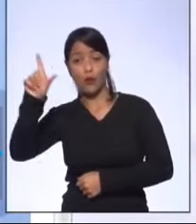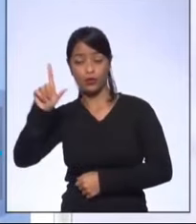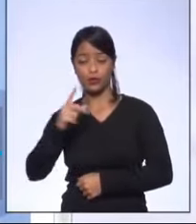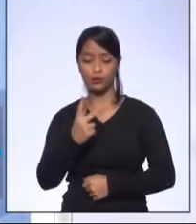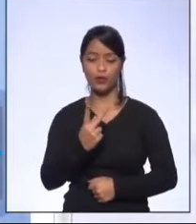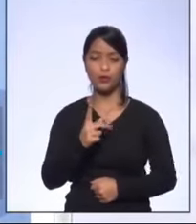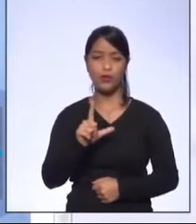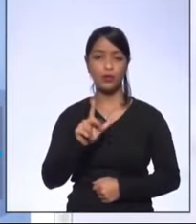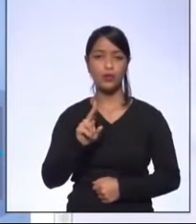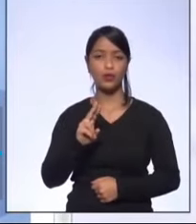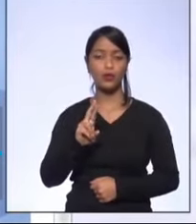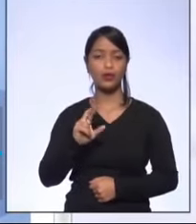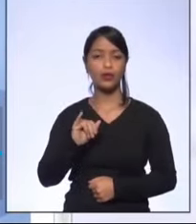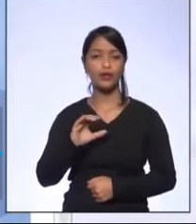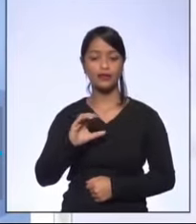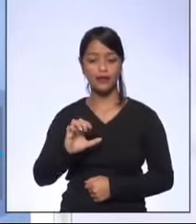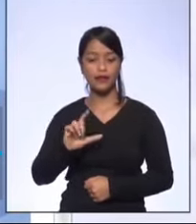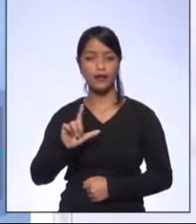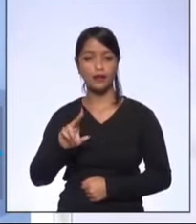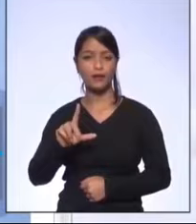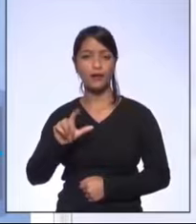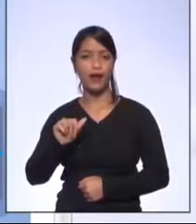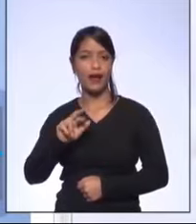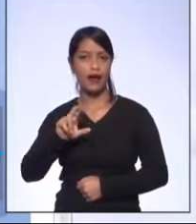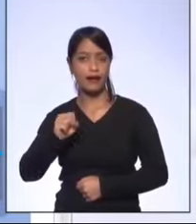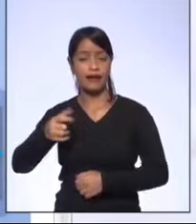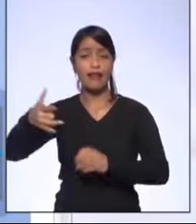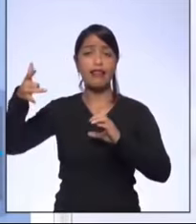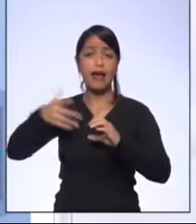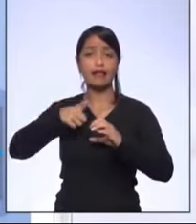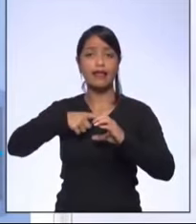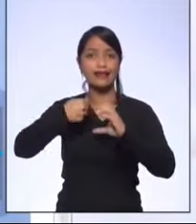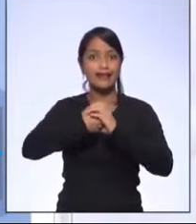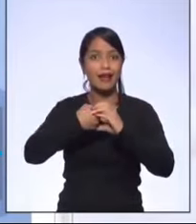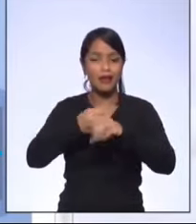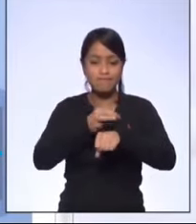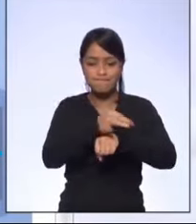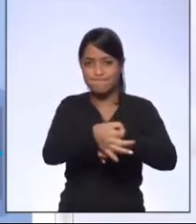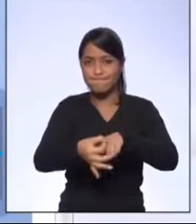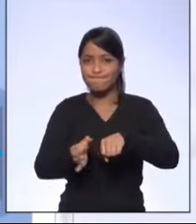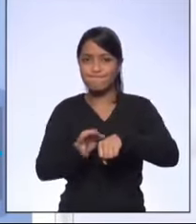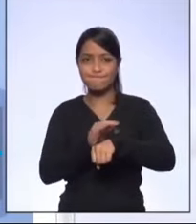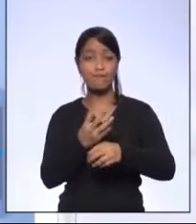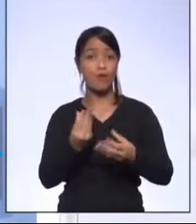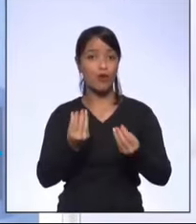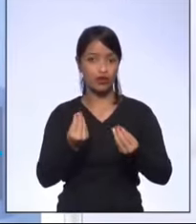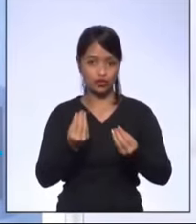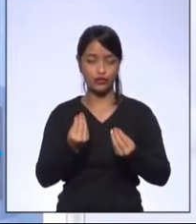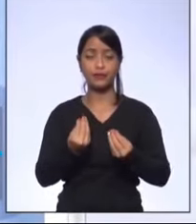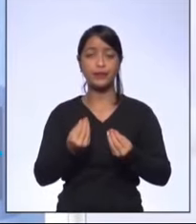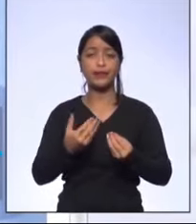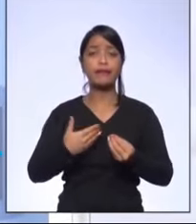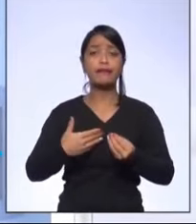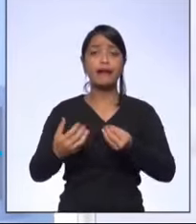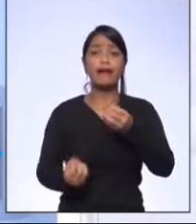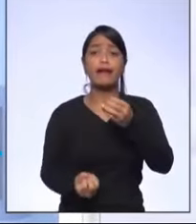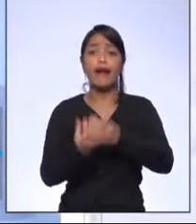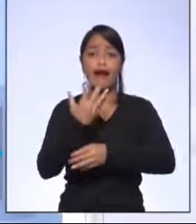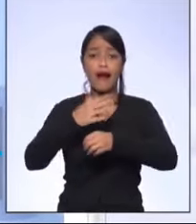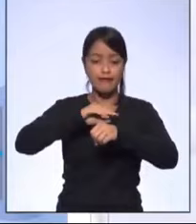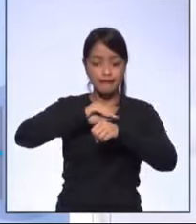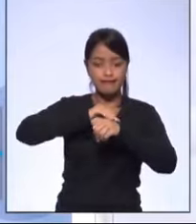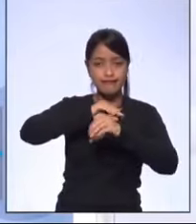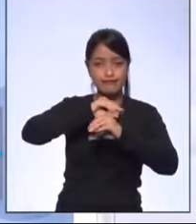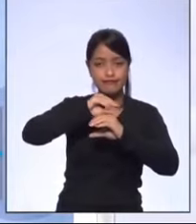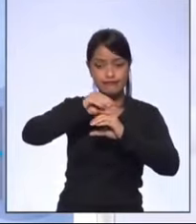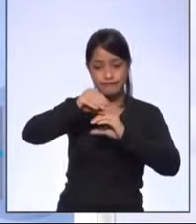Os pluricelulares eles vão ter várias células unidas, que vão dar a origem a tecidos,